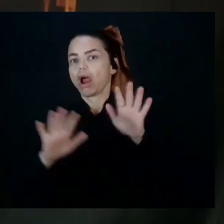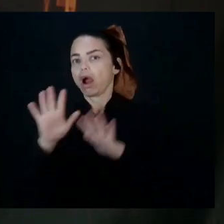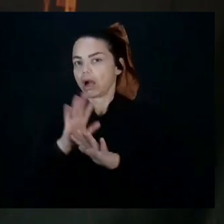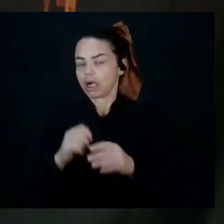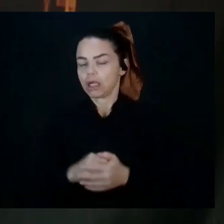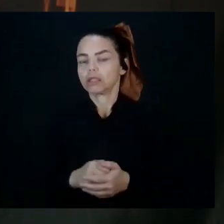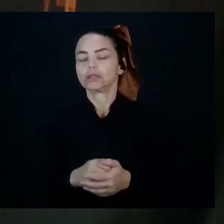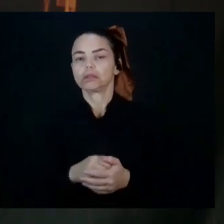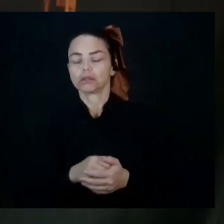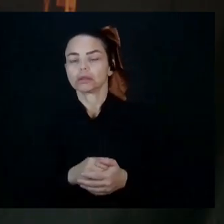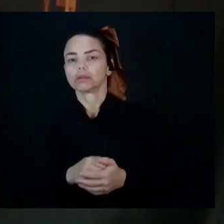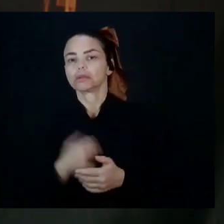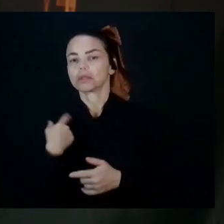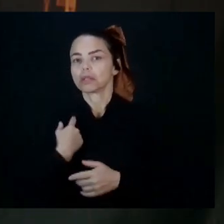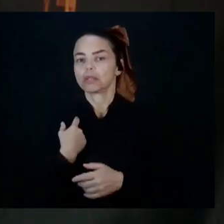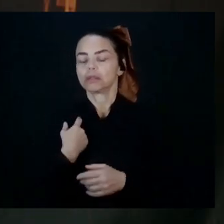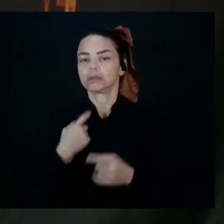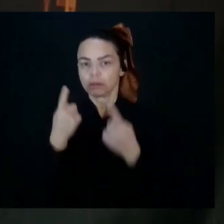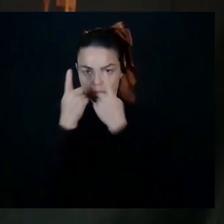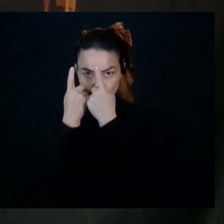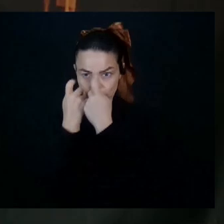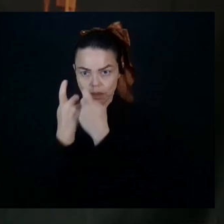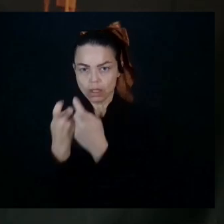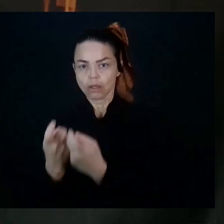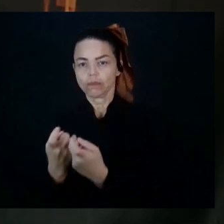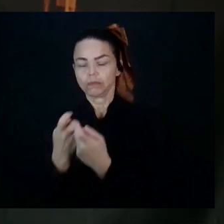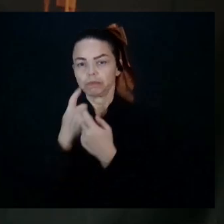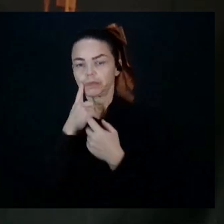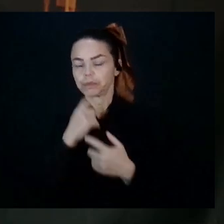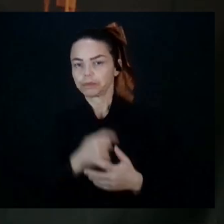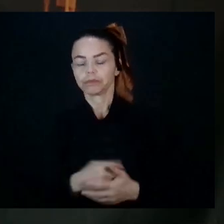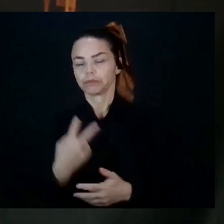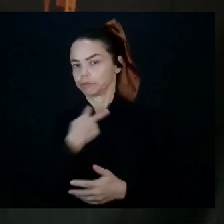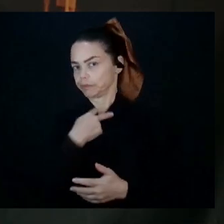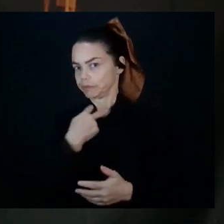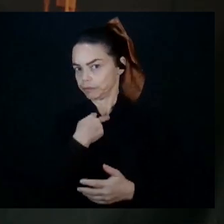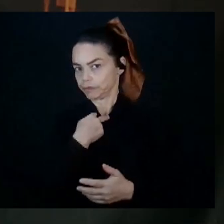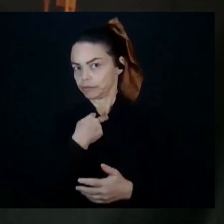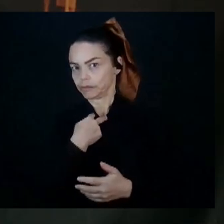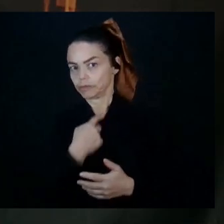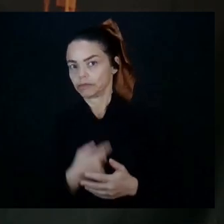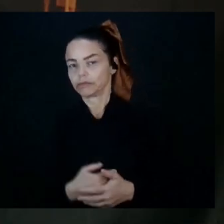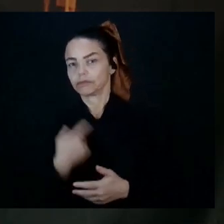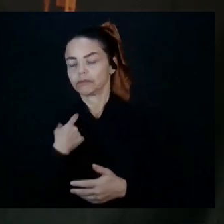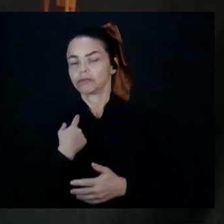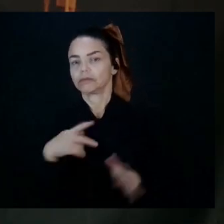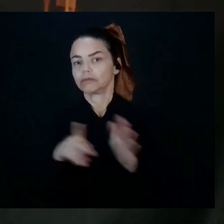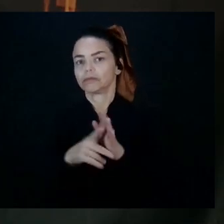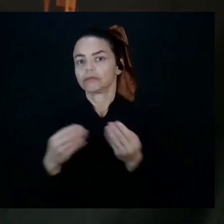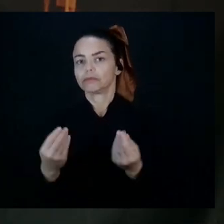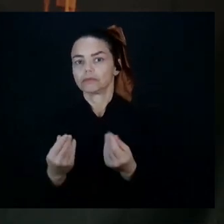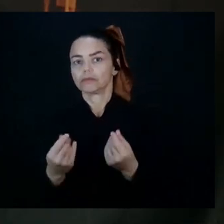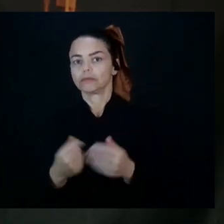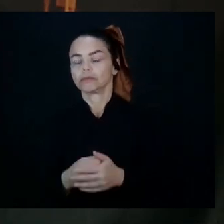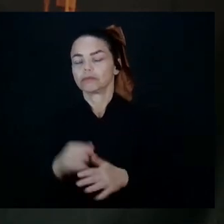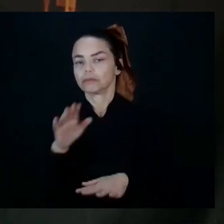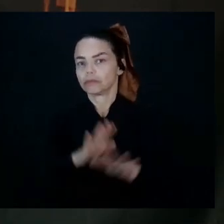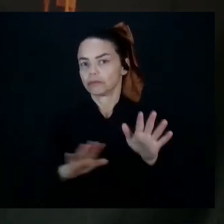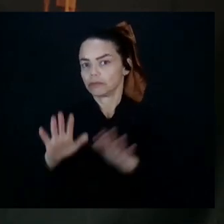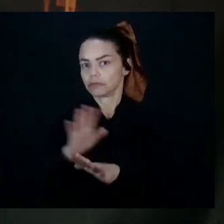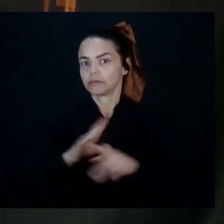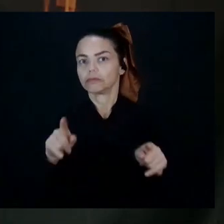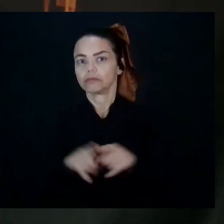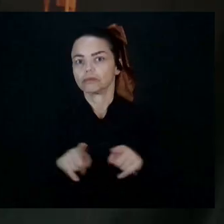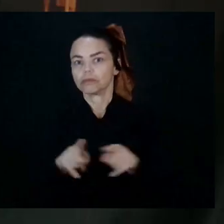uma forma de violência, né? E tem a questão da sensação de pertencimento, que a gente tem que tomar cuidado, que às vezes também